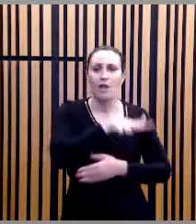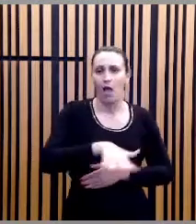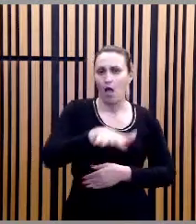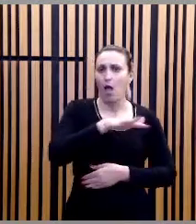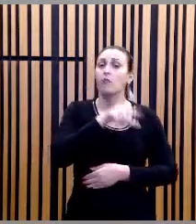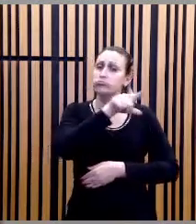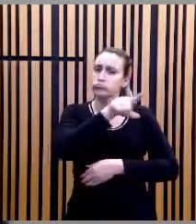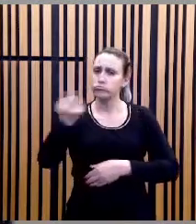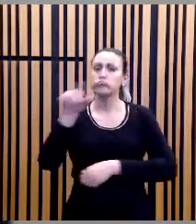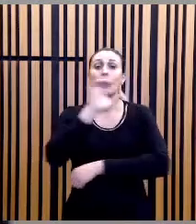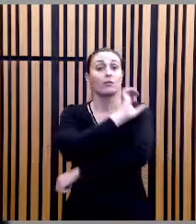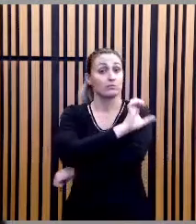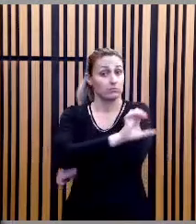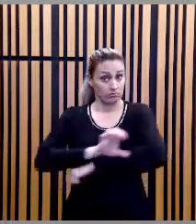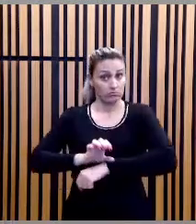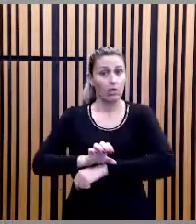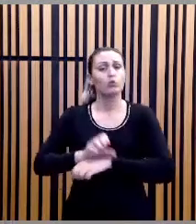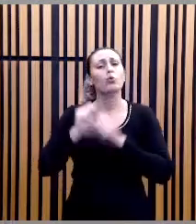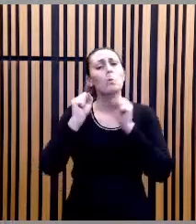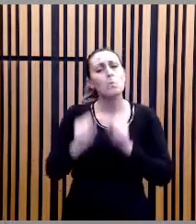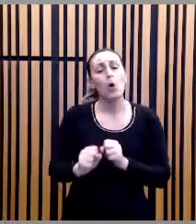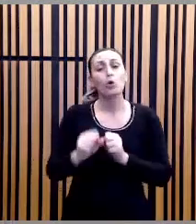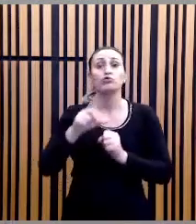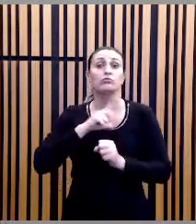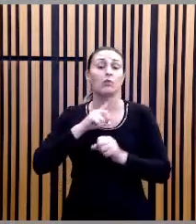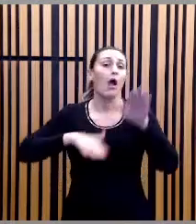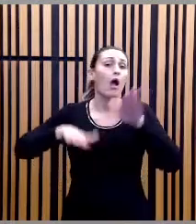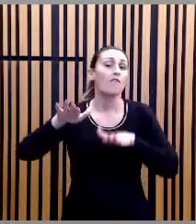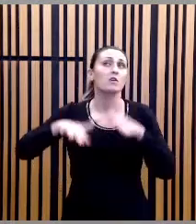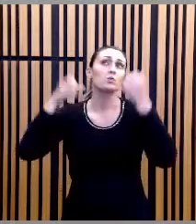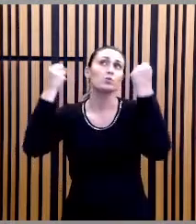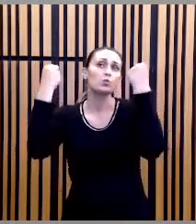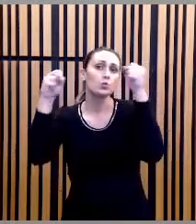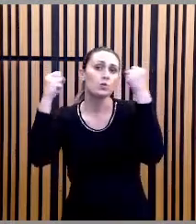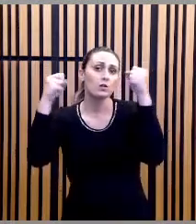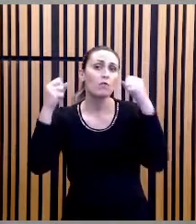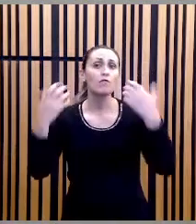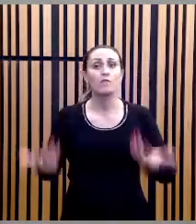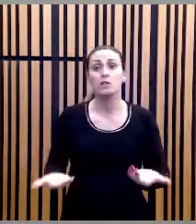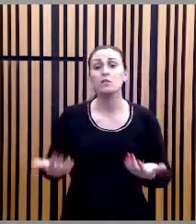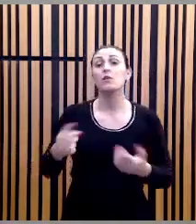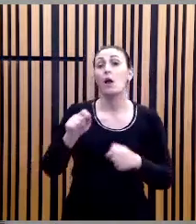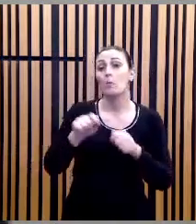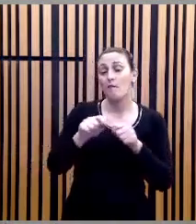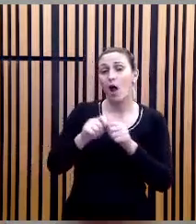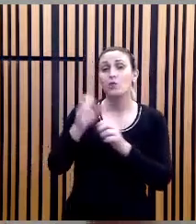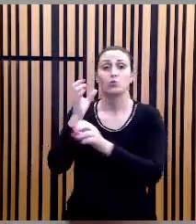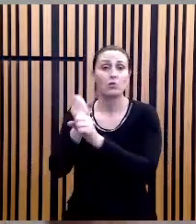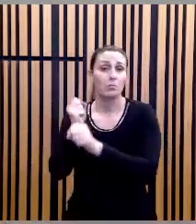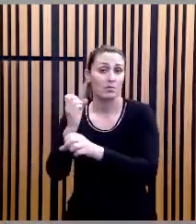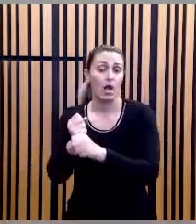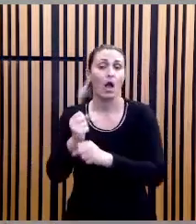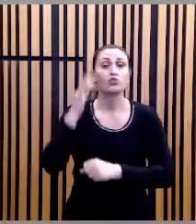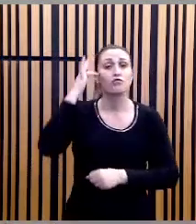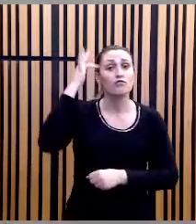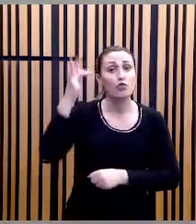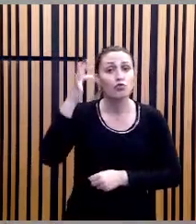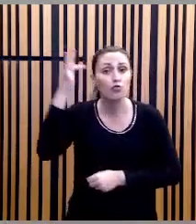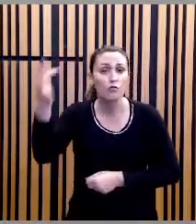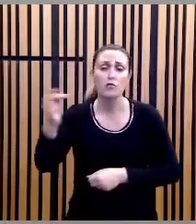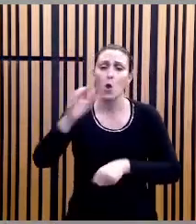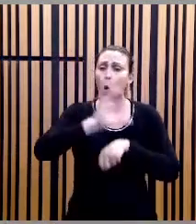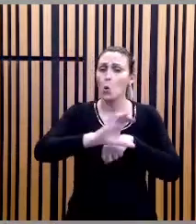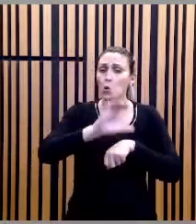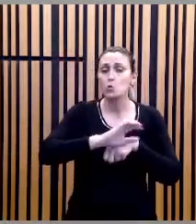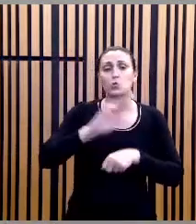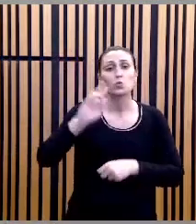podem fazer. E vocês daqui a pouco estão fazendo educação física, estão fazendo contabilidade, estão fazendo filosofia, estão